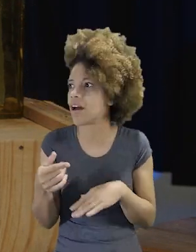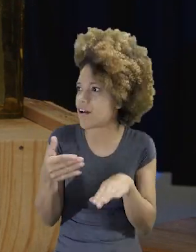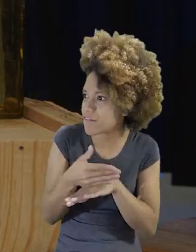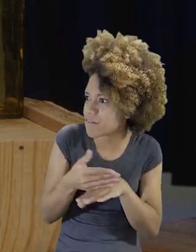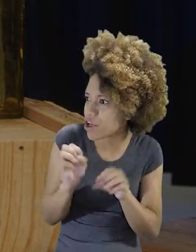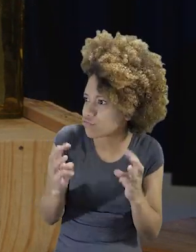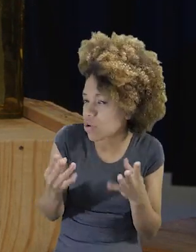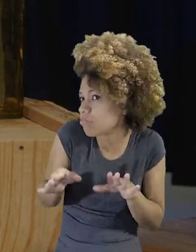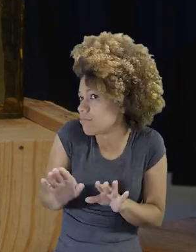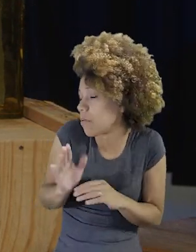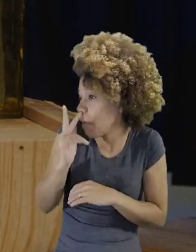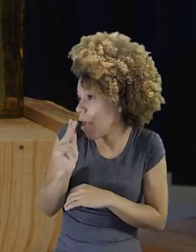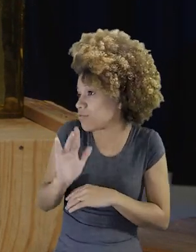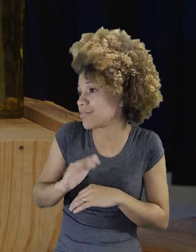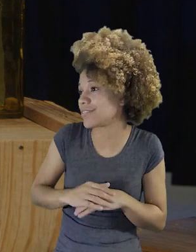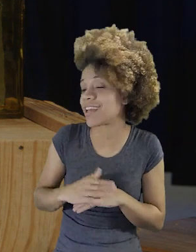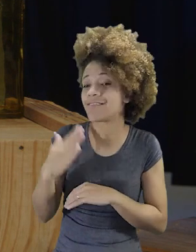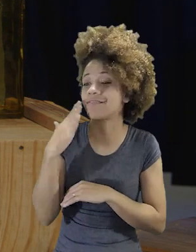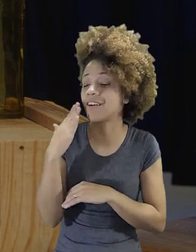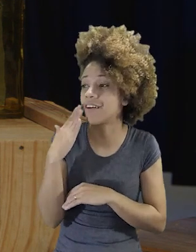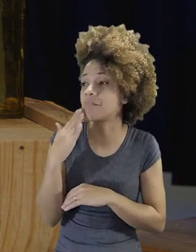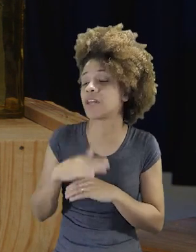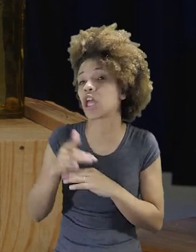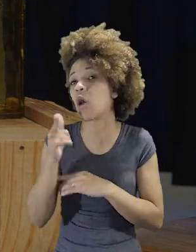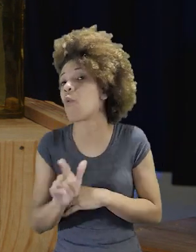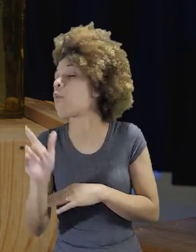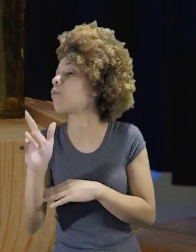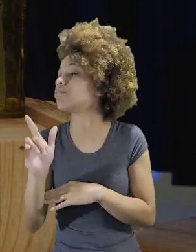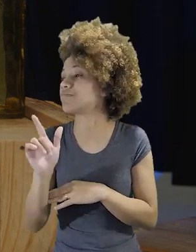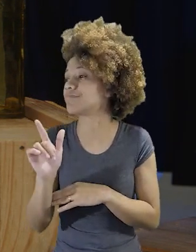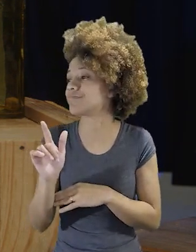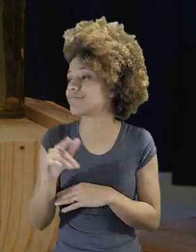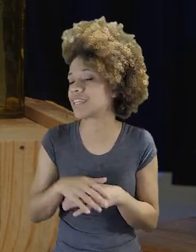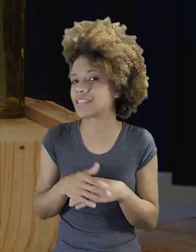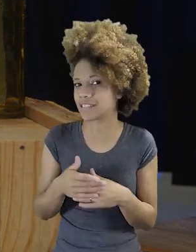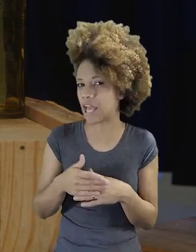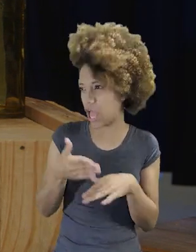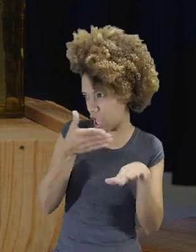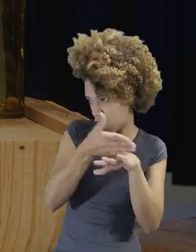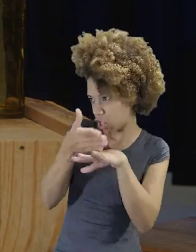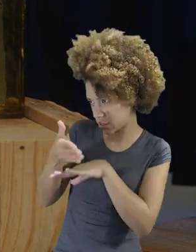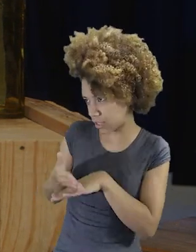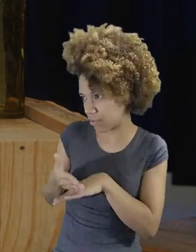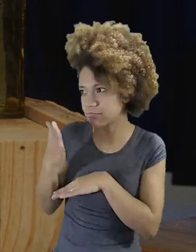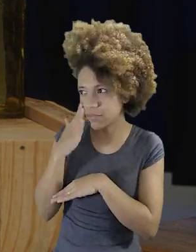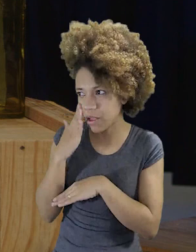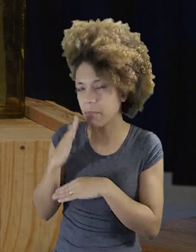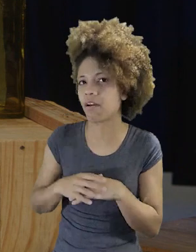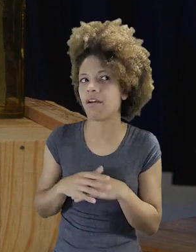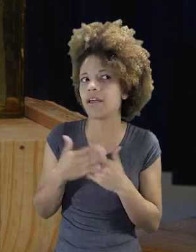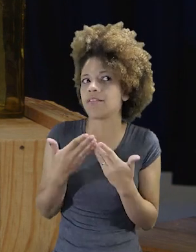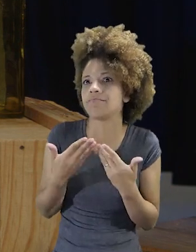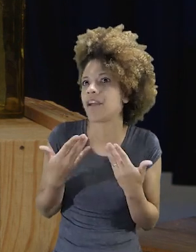música Vira vai no show então eu acho que ele sabe que é um outro público que a conquista Muito obrigado